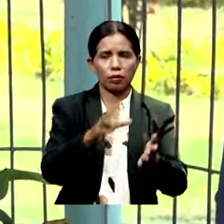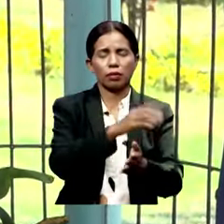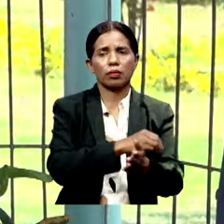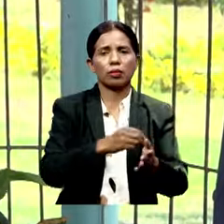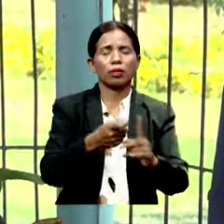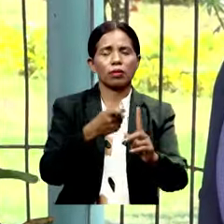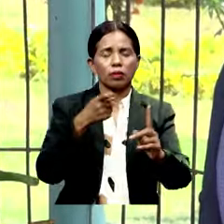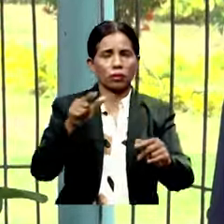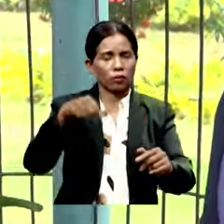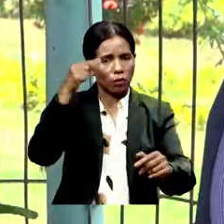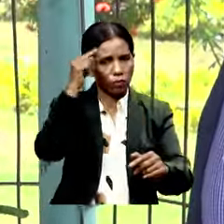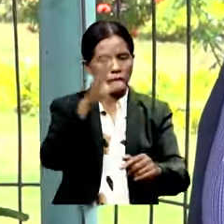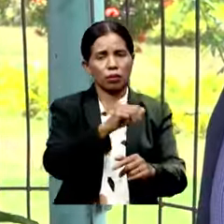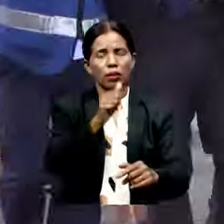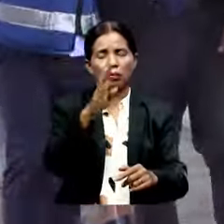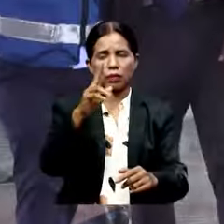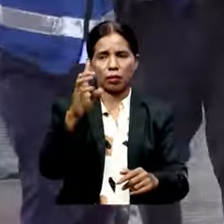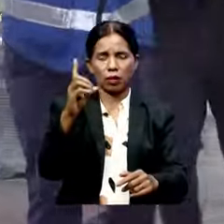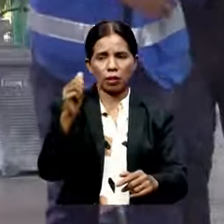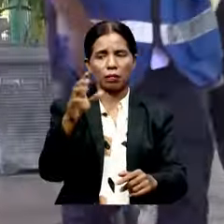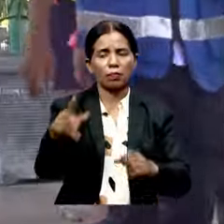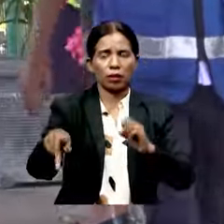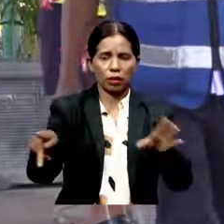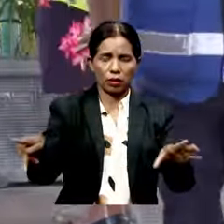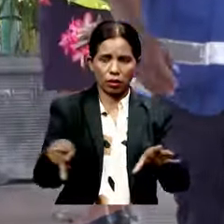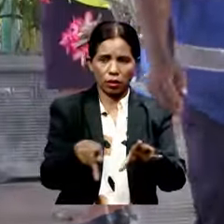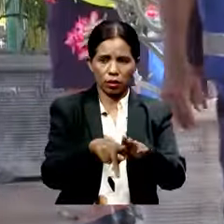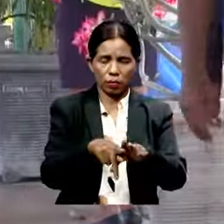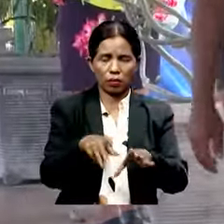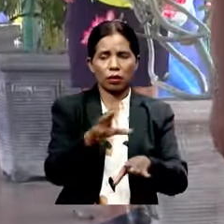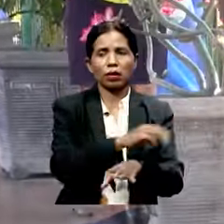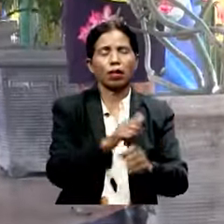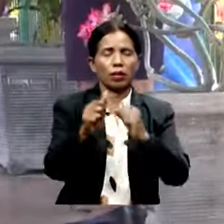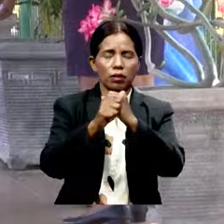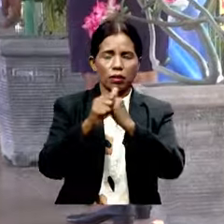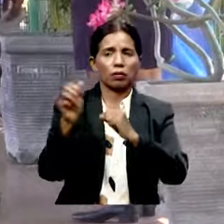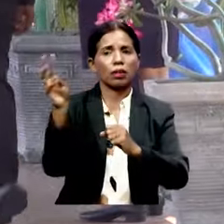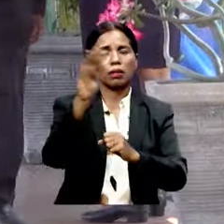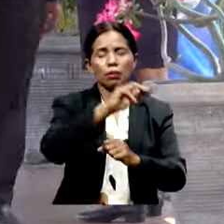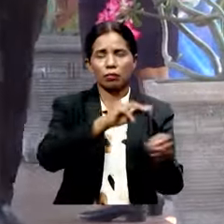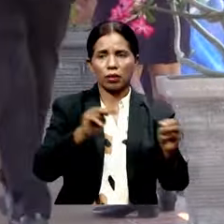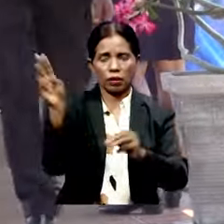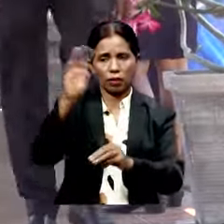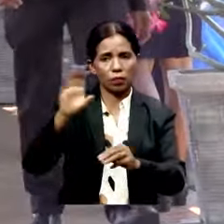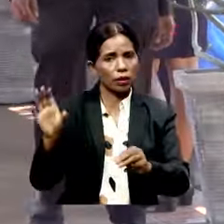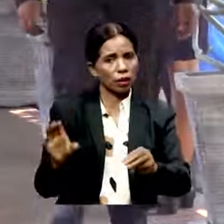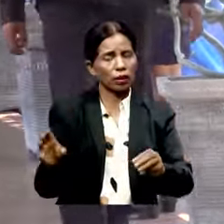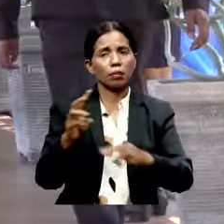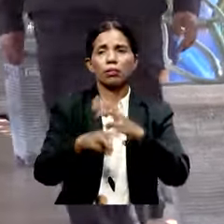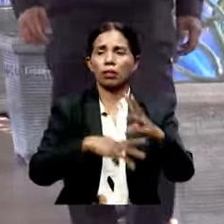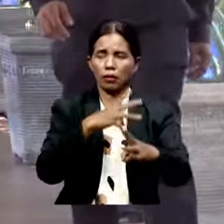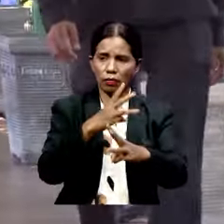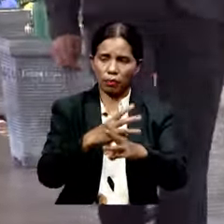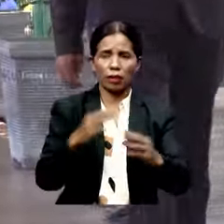no governador Abu Dhabi, onde participa da Cimeira Ação Climática Mundial. Soromutu Ação